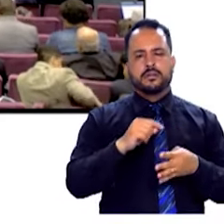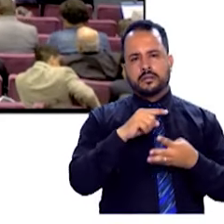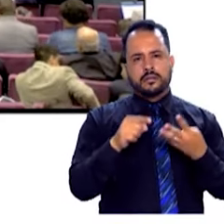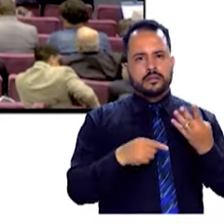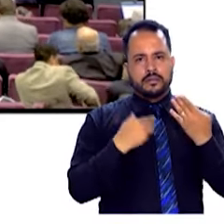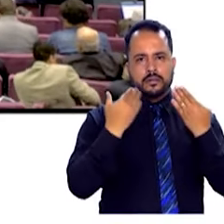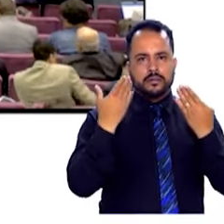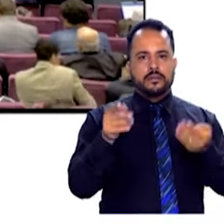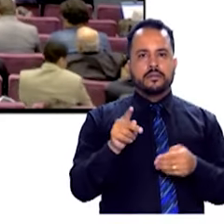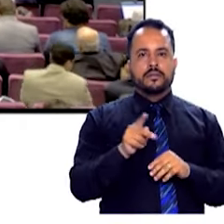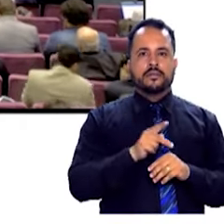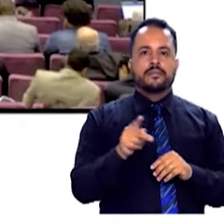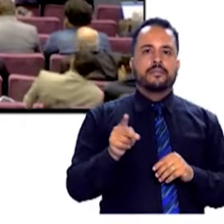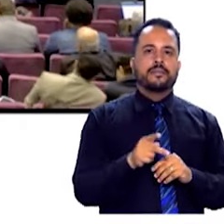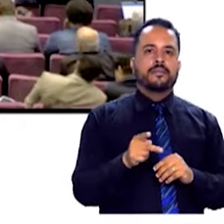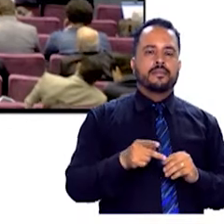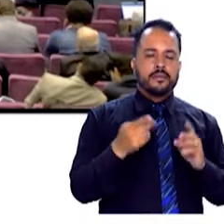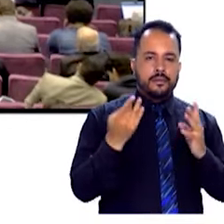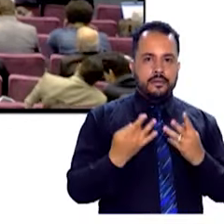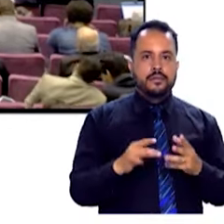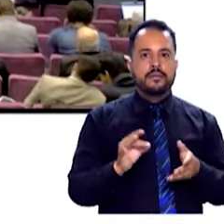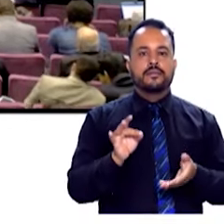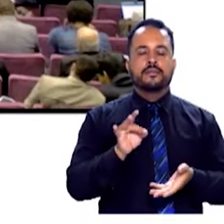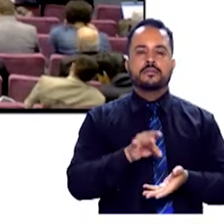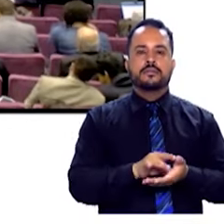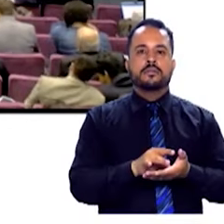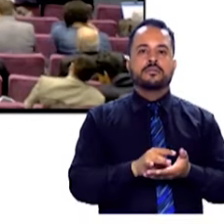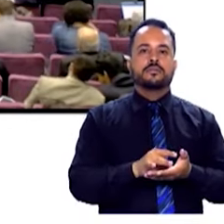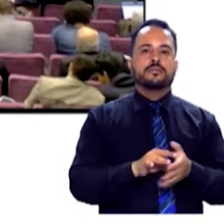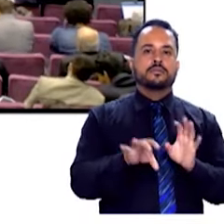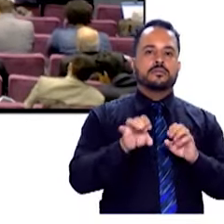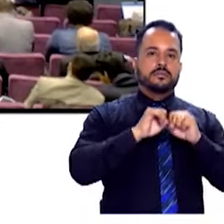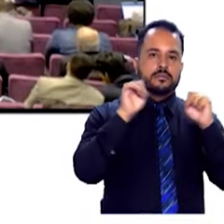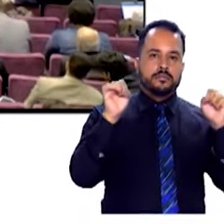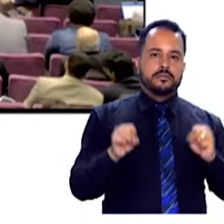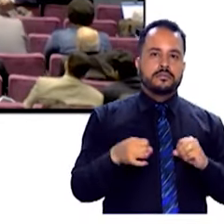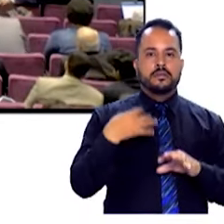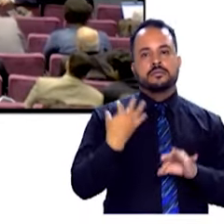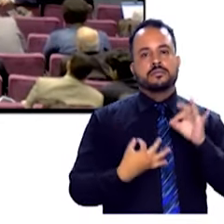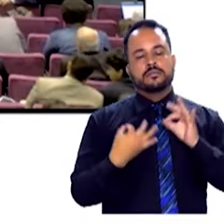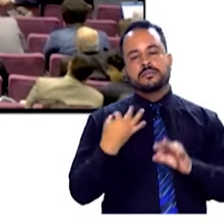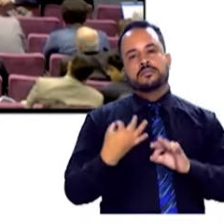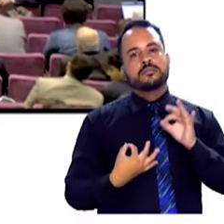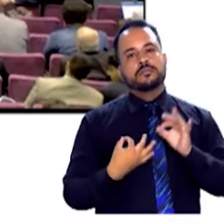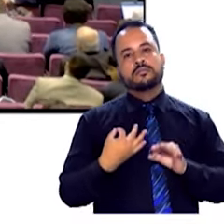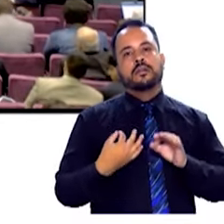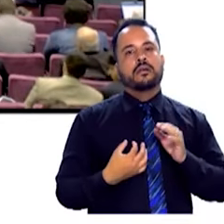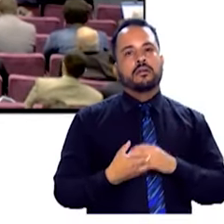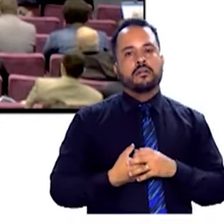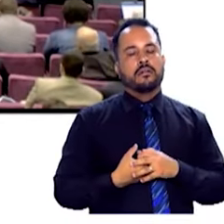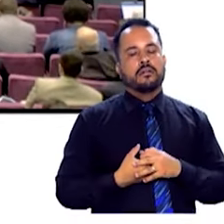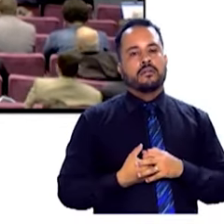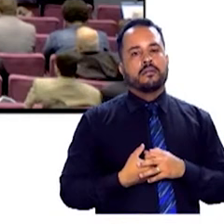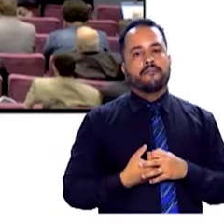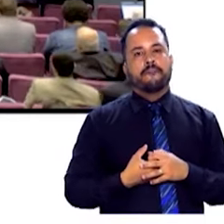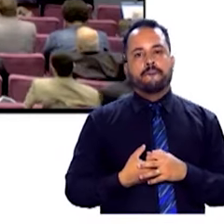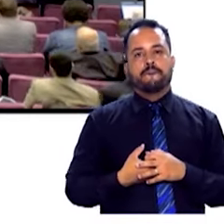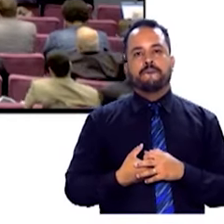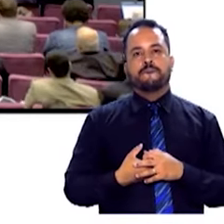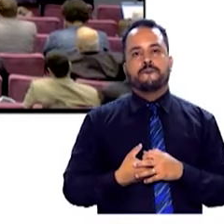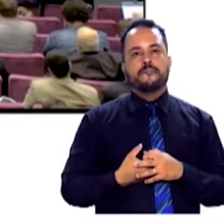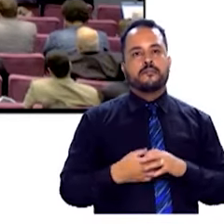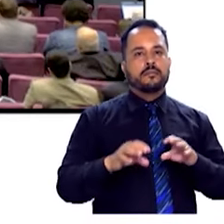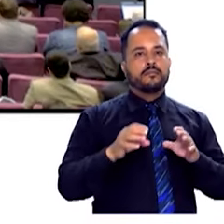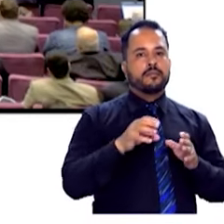Leandro dianini deu uma realidade do sistema judicial eh com foco na na na corte Suprema